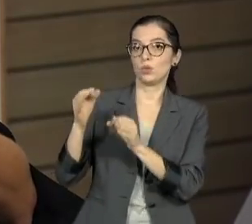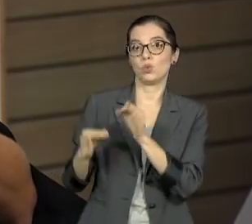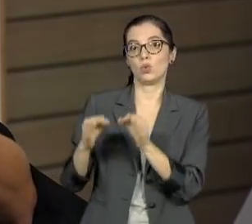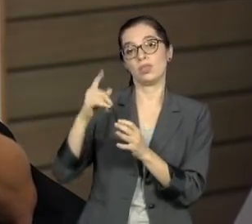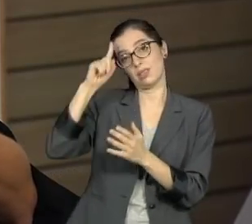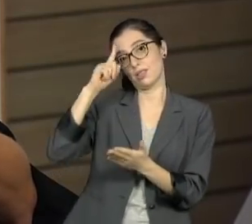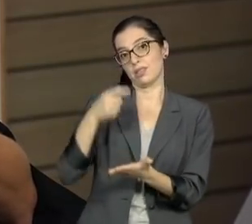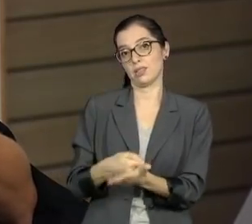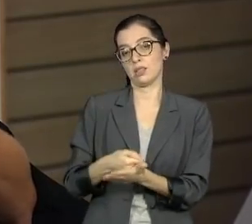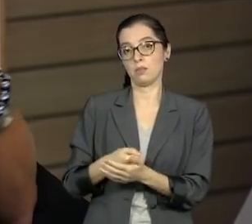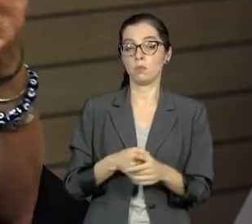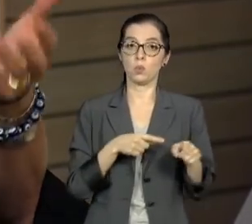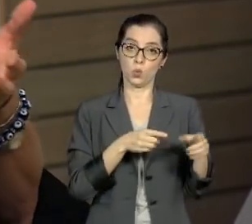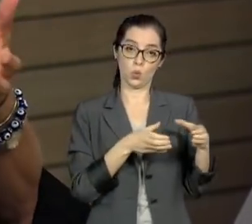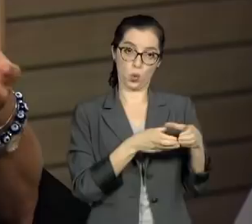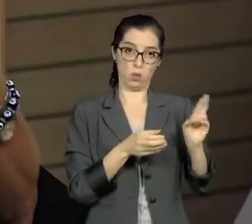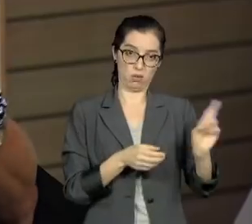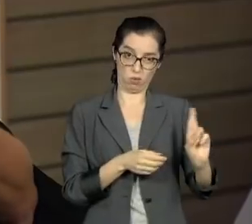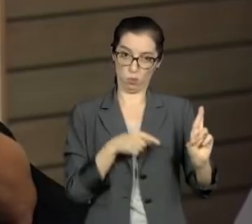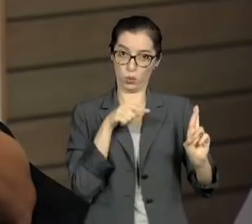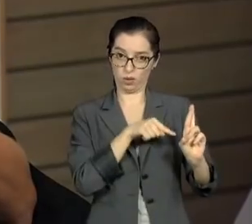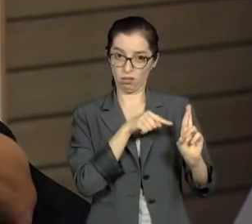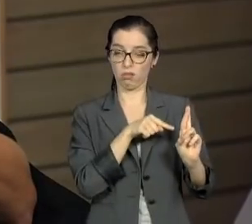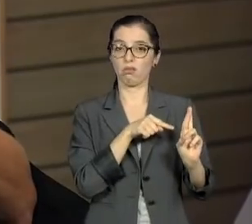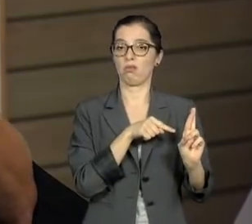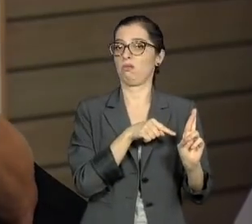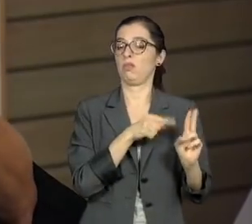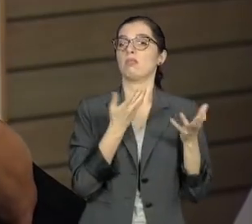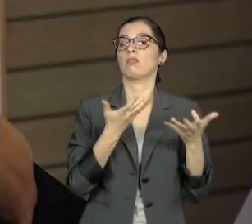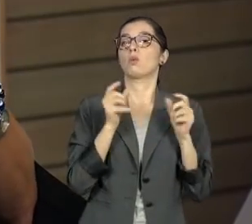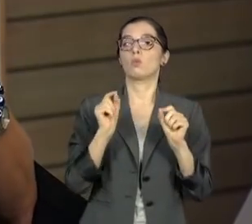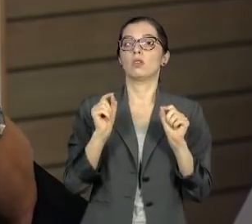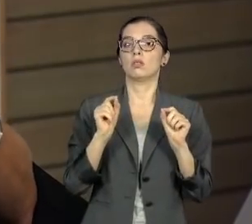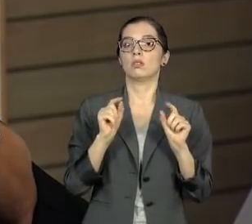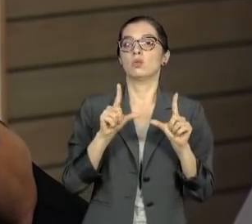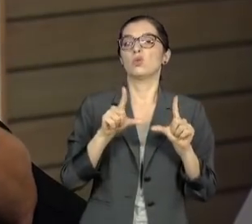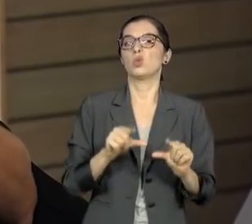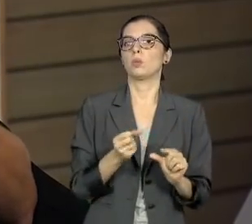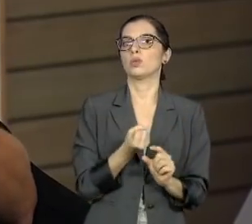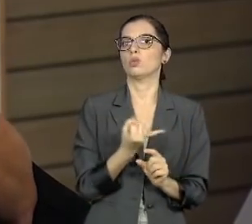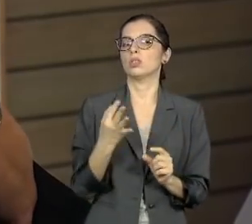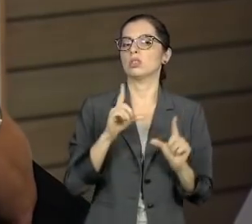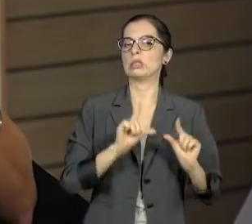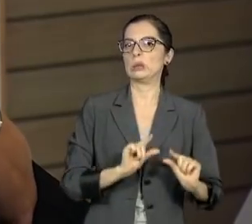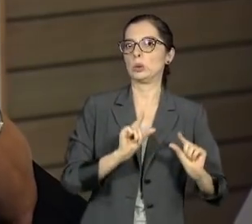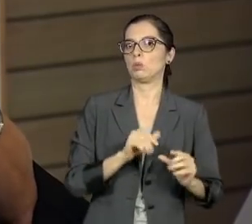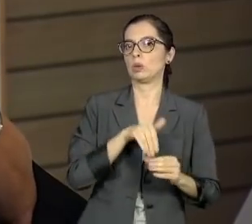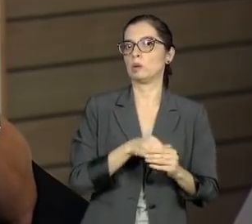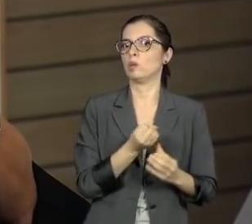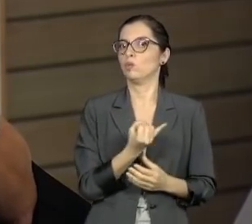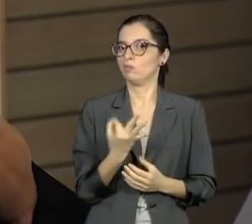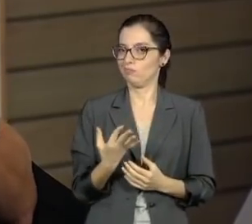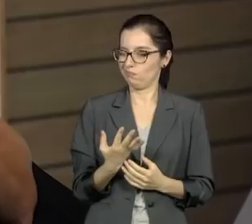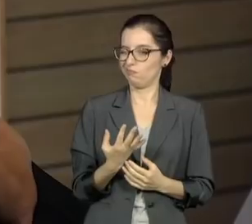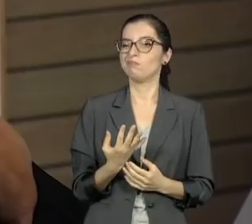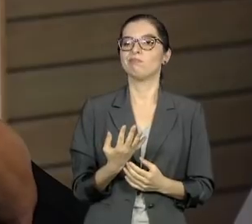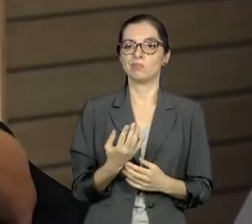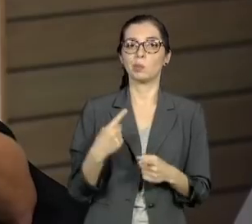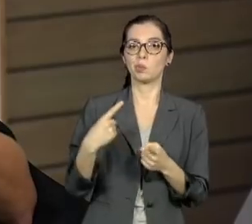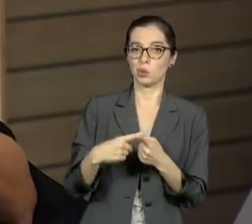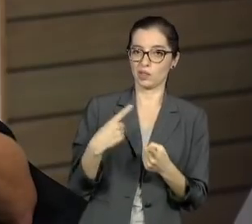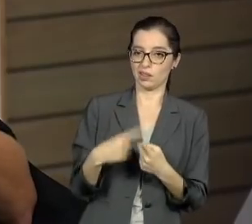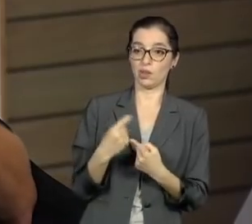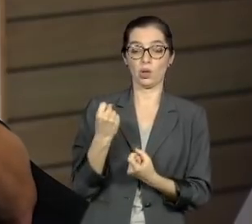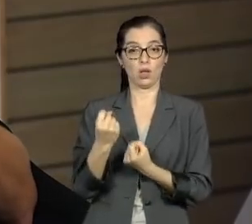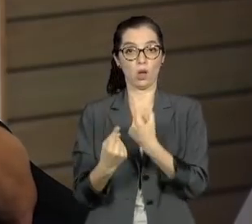em supressão de votos, reduzir o número de eleitores, porque normalmente os eleitores que não comparecem, né, ou